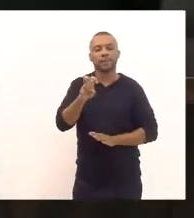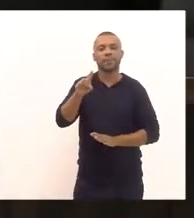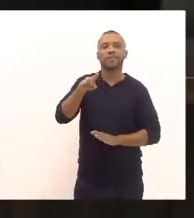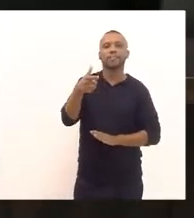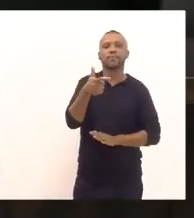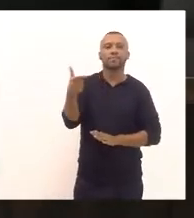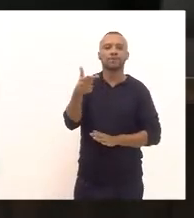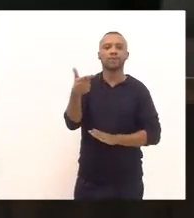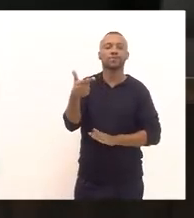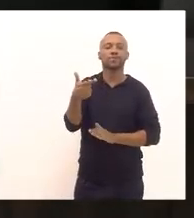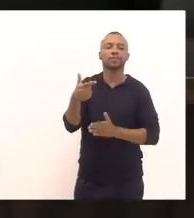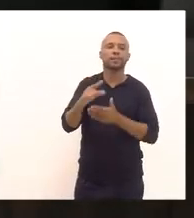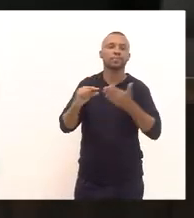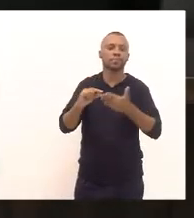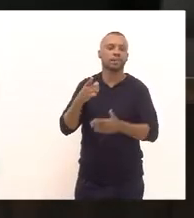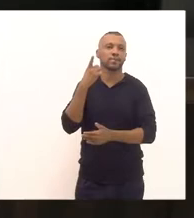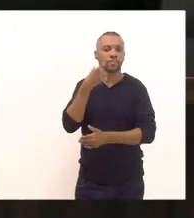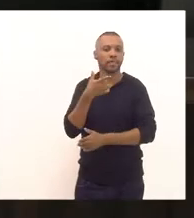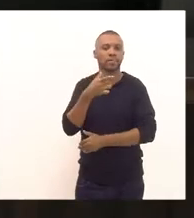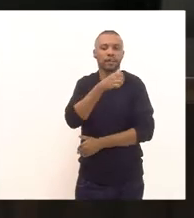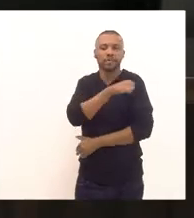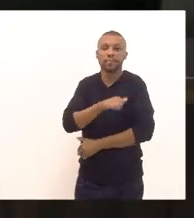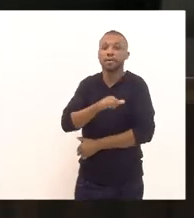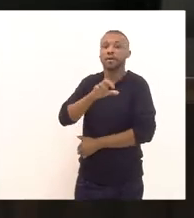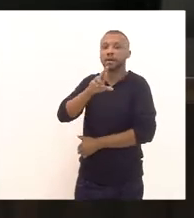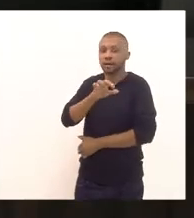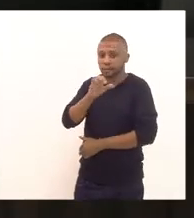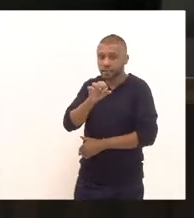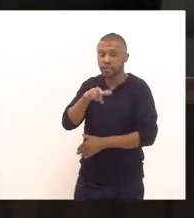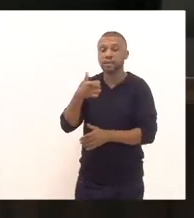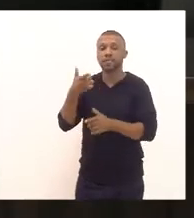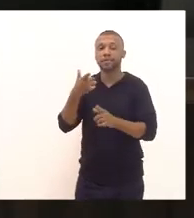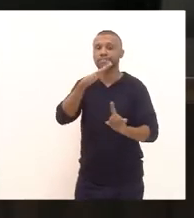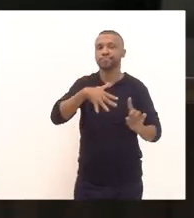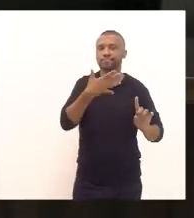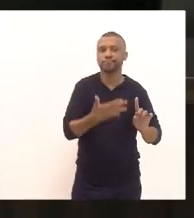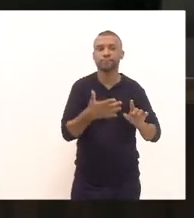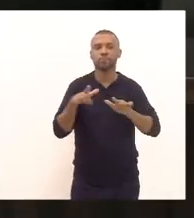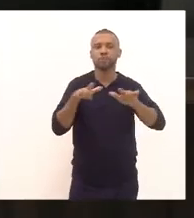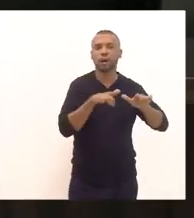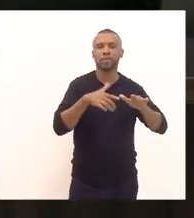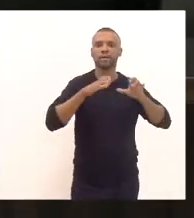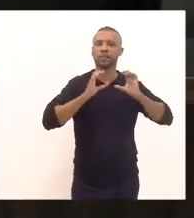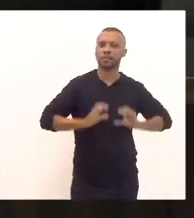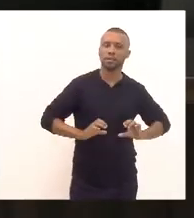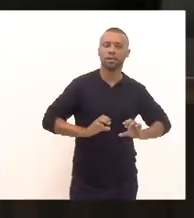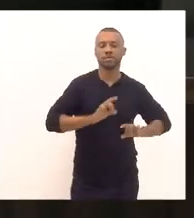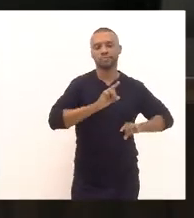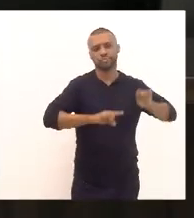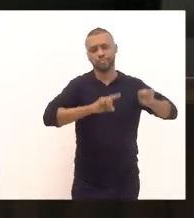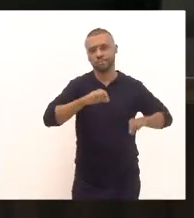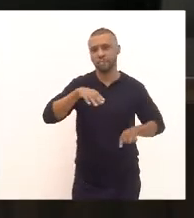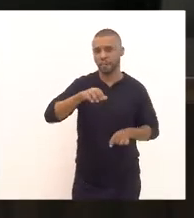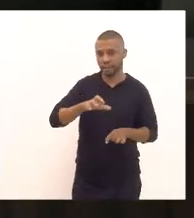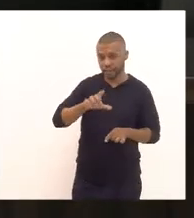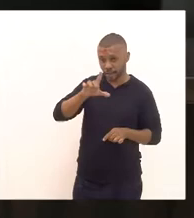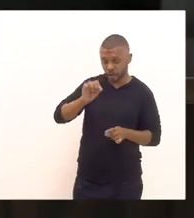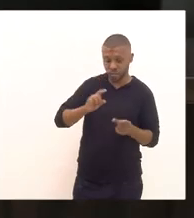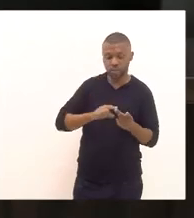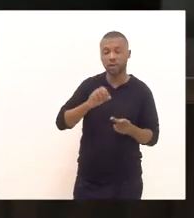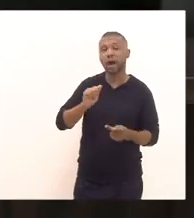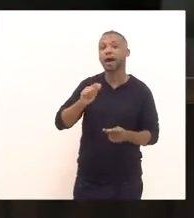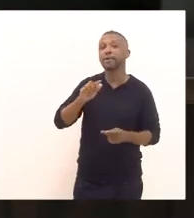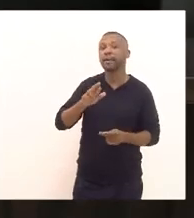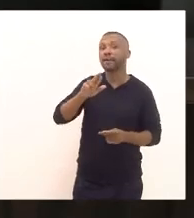autoria deputada enfermeira Rejane que concede o prêmio cidadania direito e respeito à diversidade a Marcelo Washington EA Jeferson